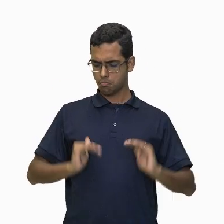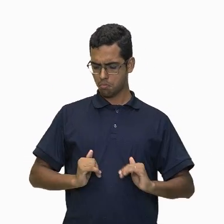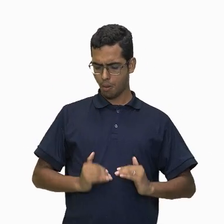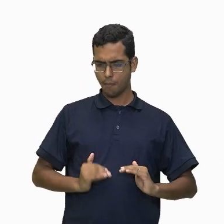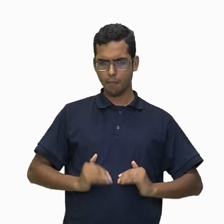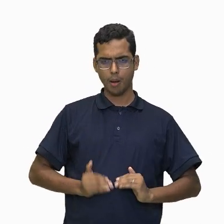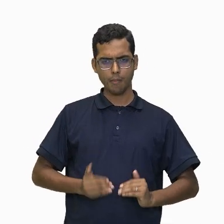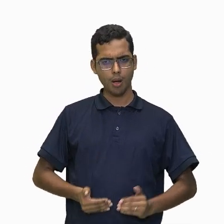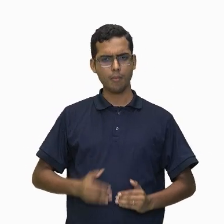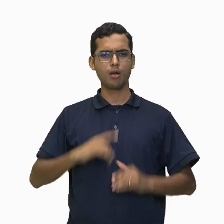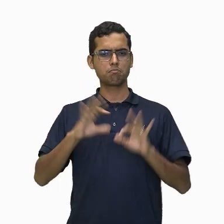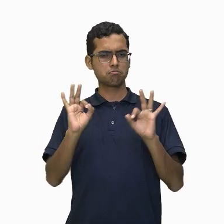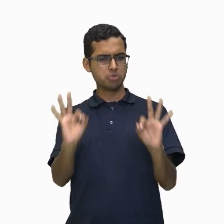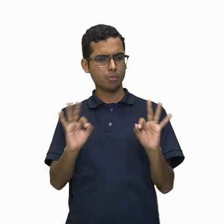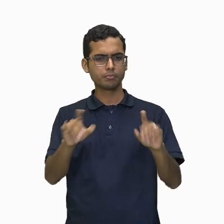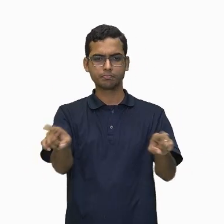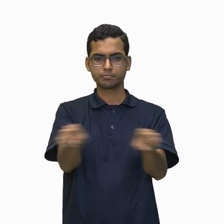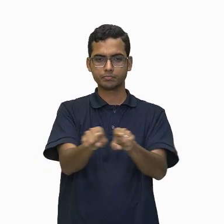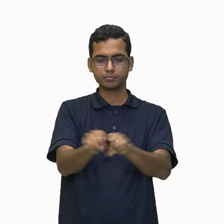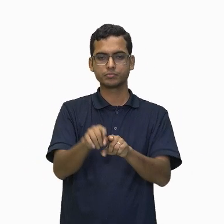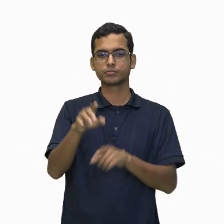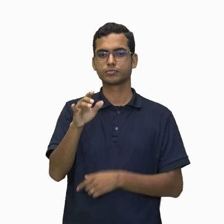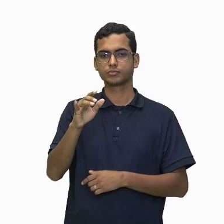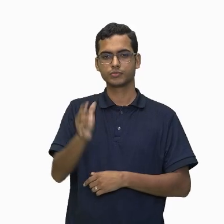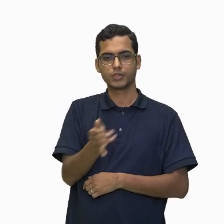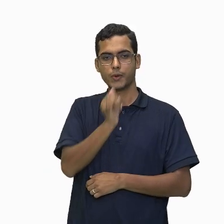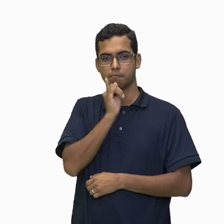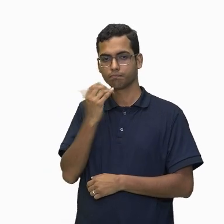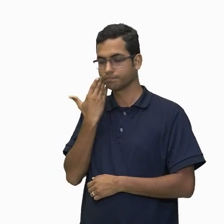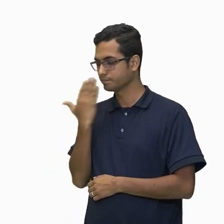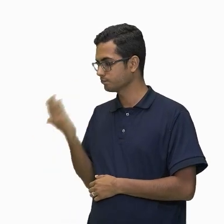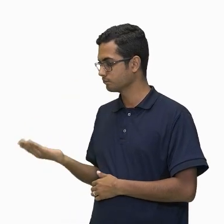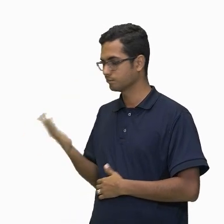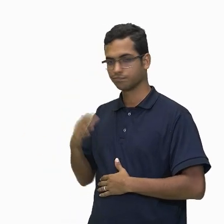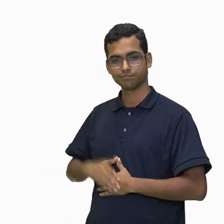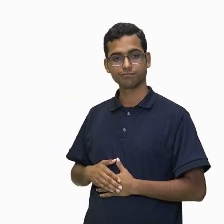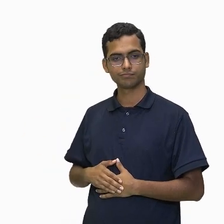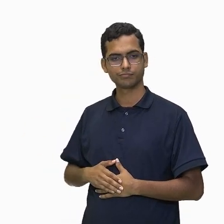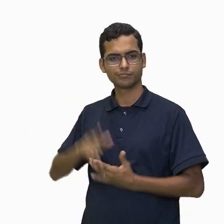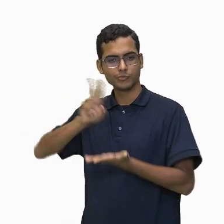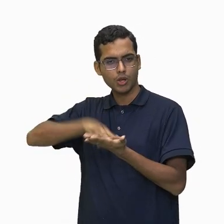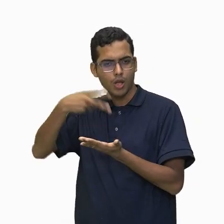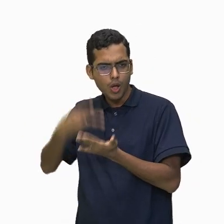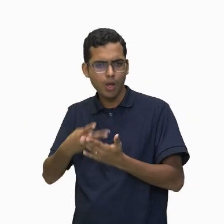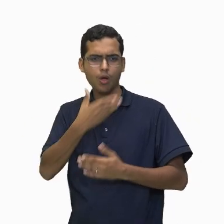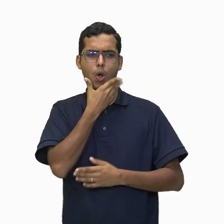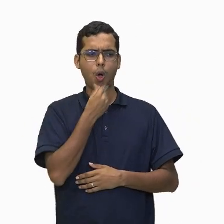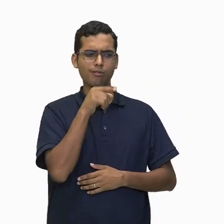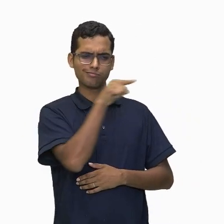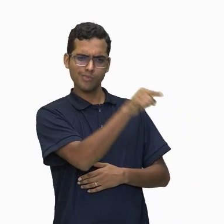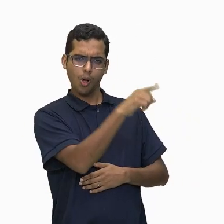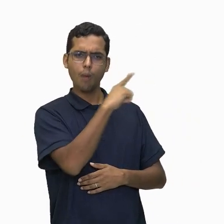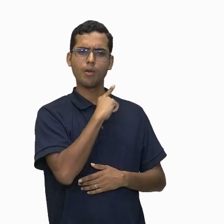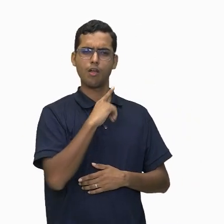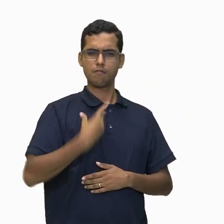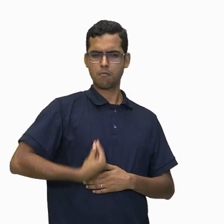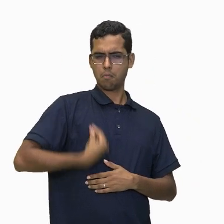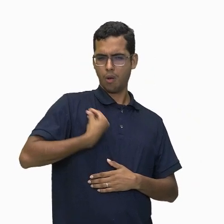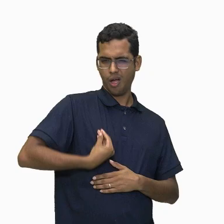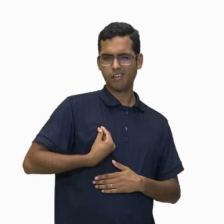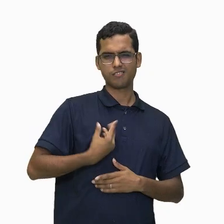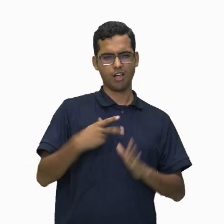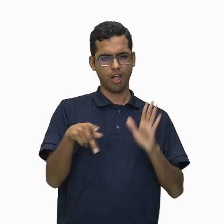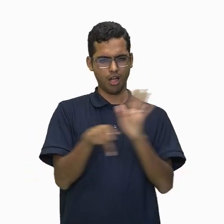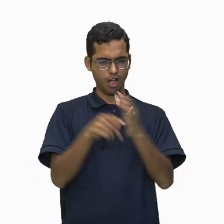a tradução, ele vive ostentando o carro novo. Flex. A gente pode traduzir como ostentar, né? Querer